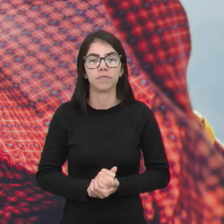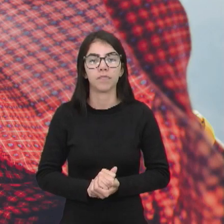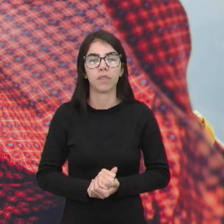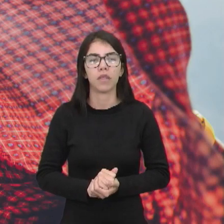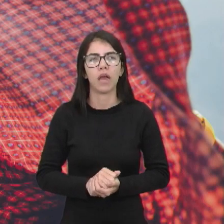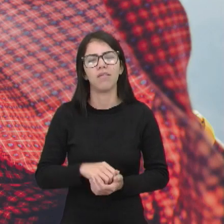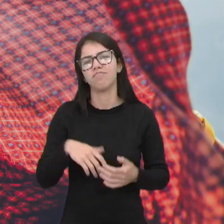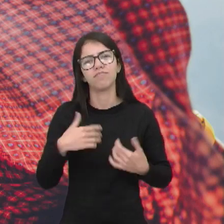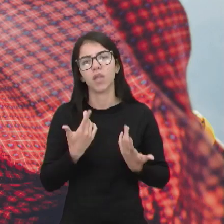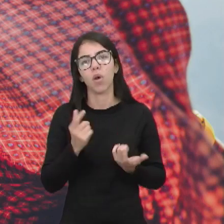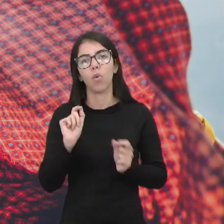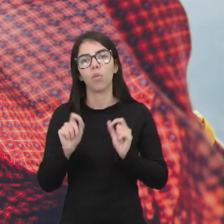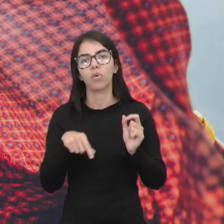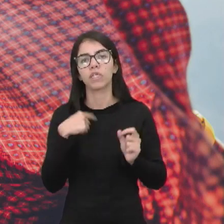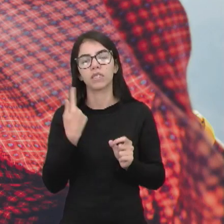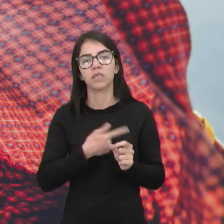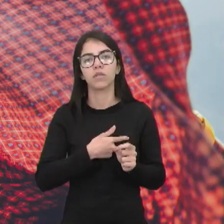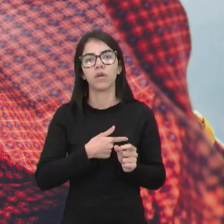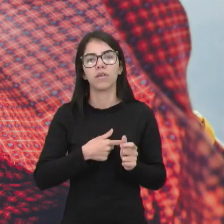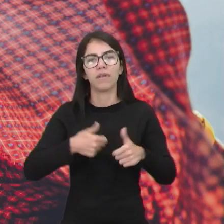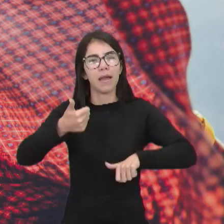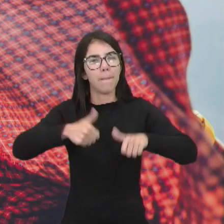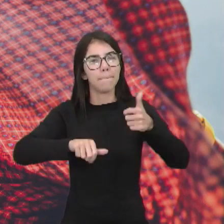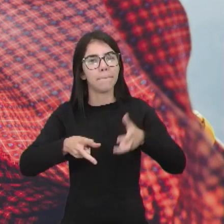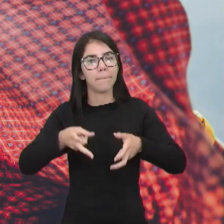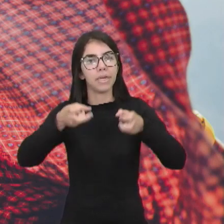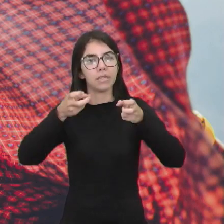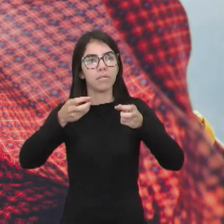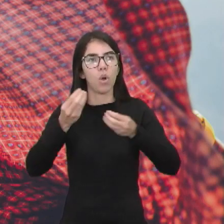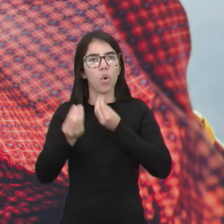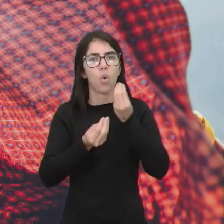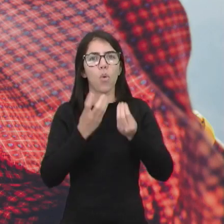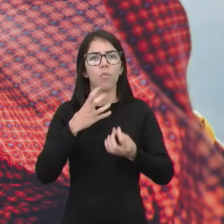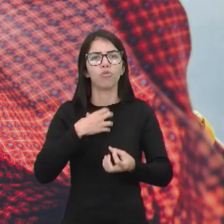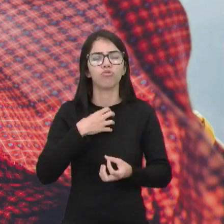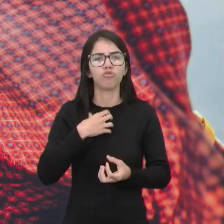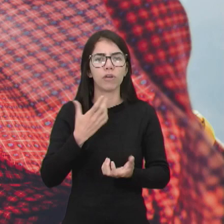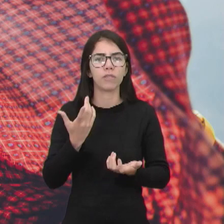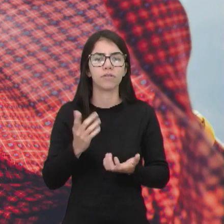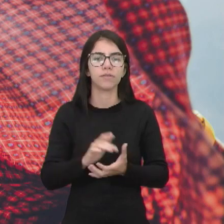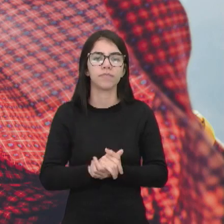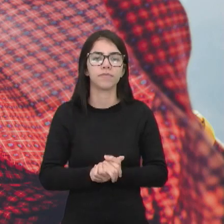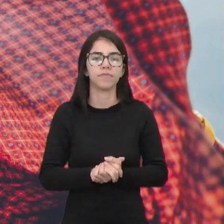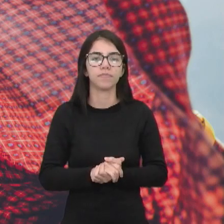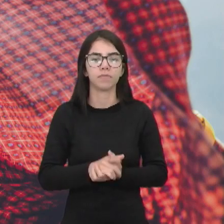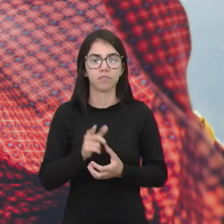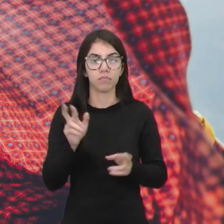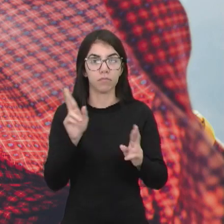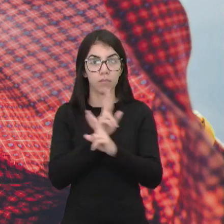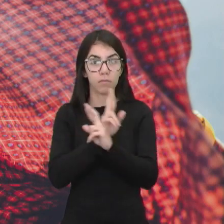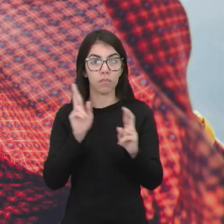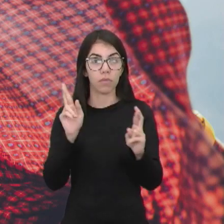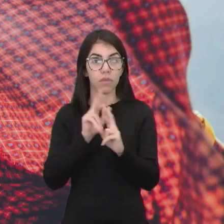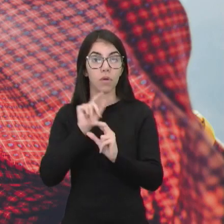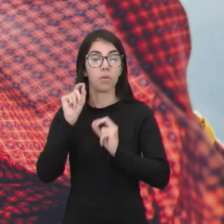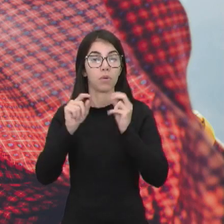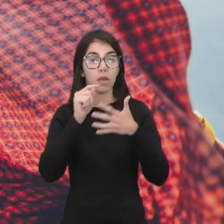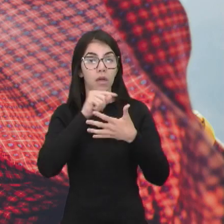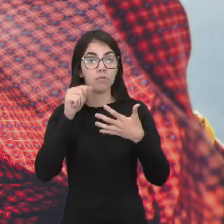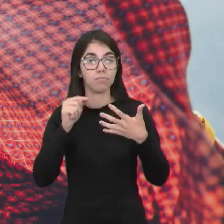que exatamente a gente vai estar analisando e de que forma, de que maneiras, relacionado então às